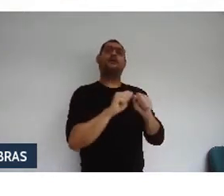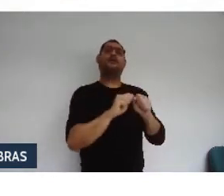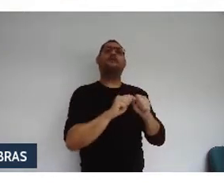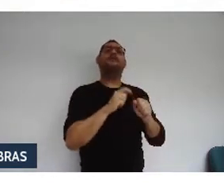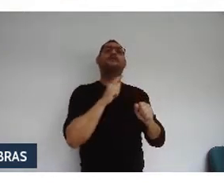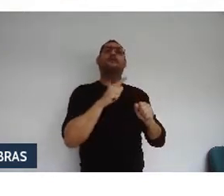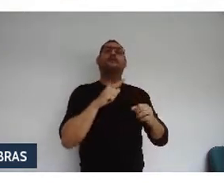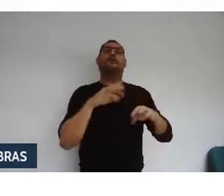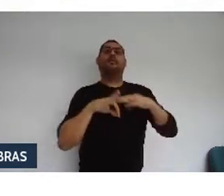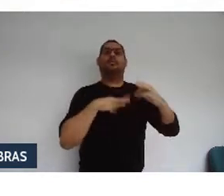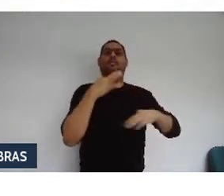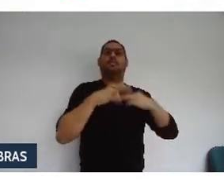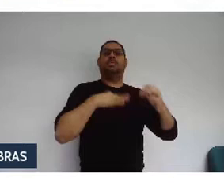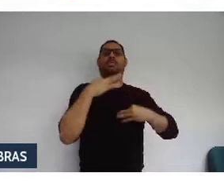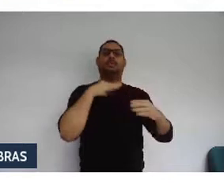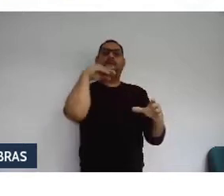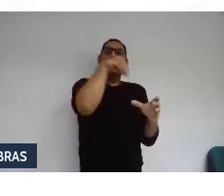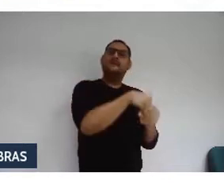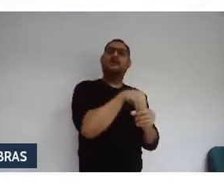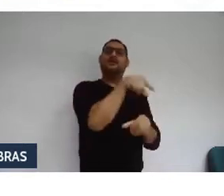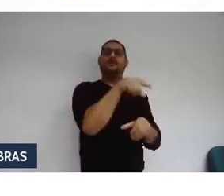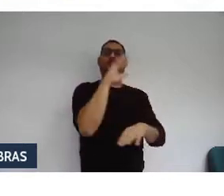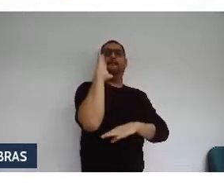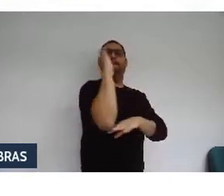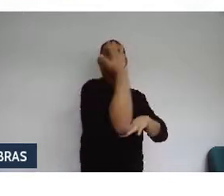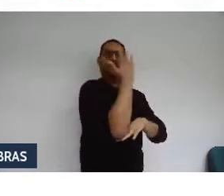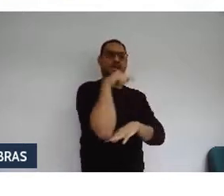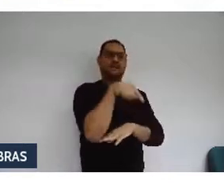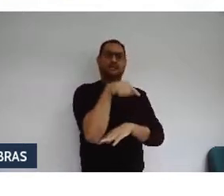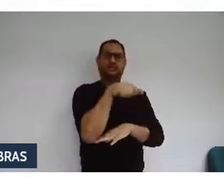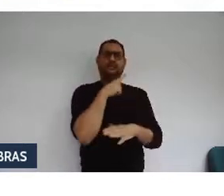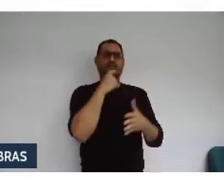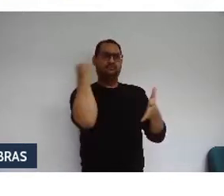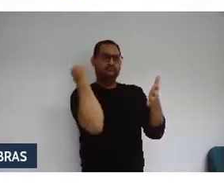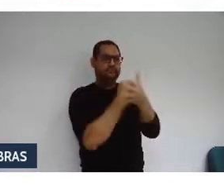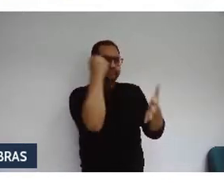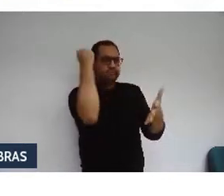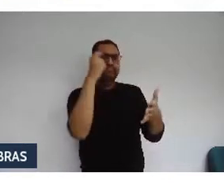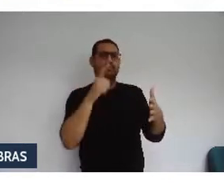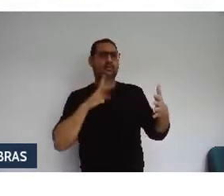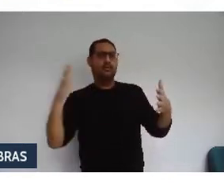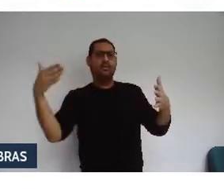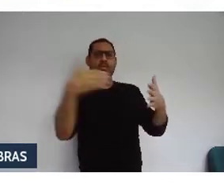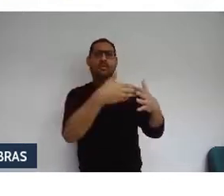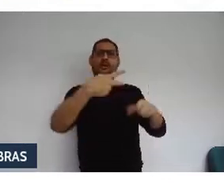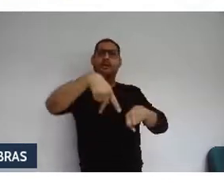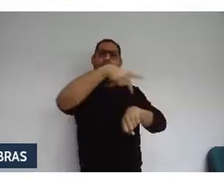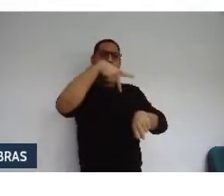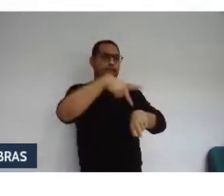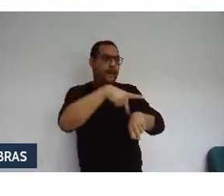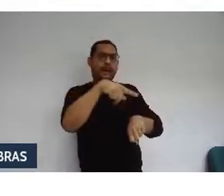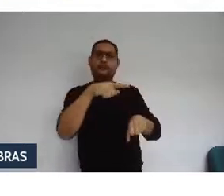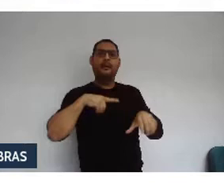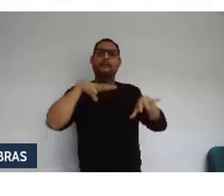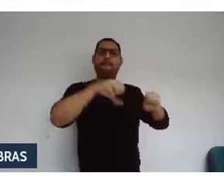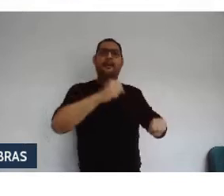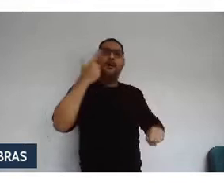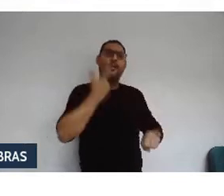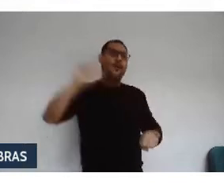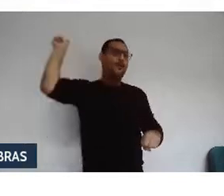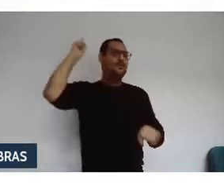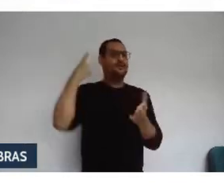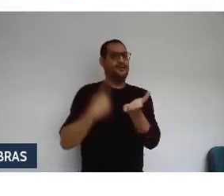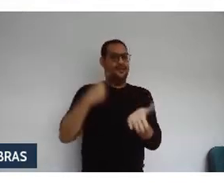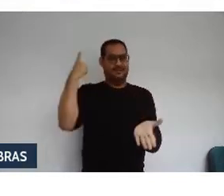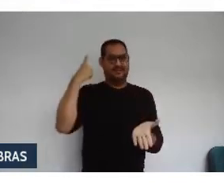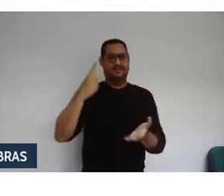desejo homoerótico, fabricando uma outra finalidade para uma área de um parque. Como